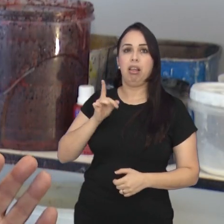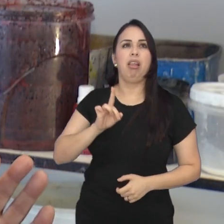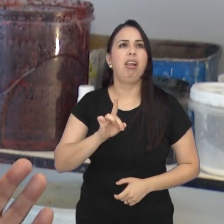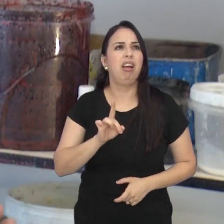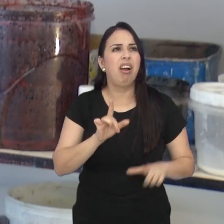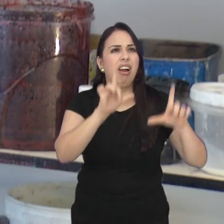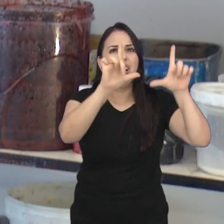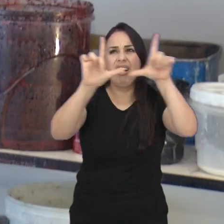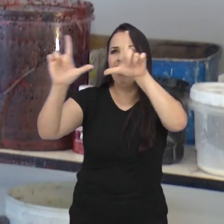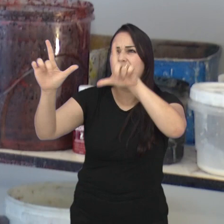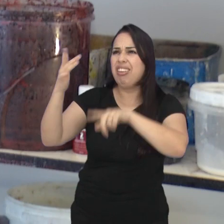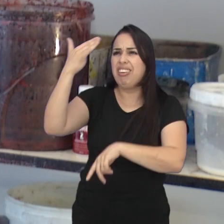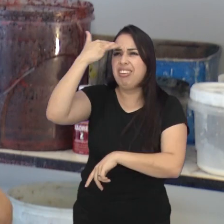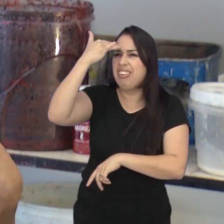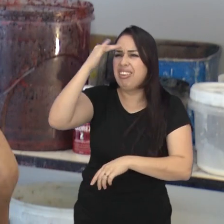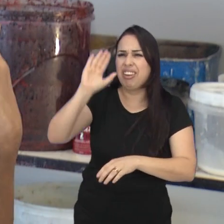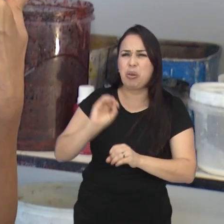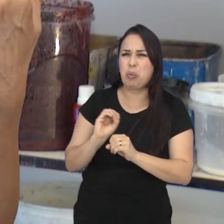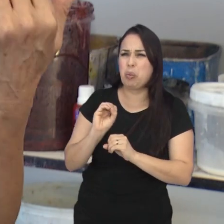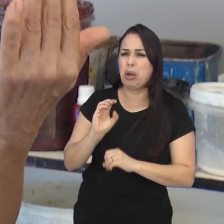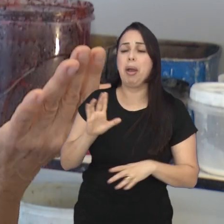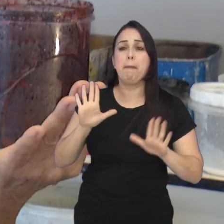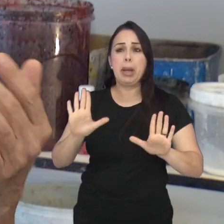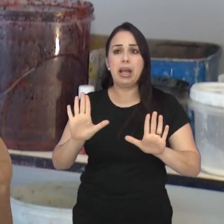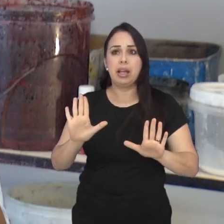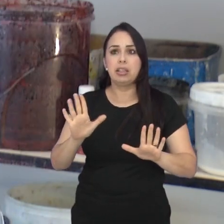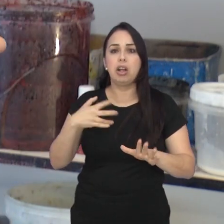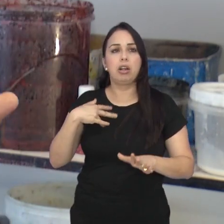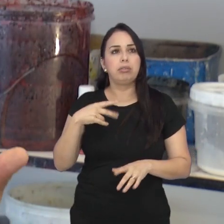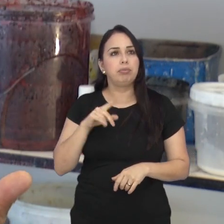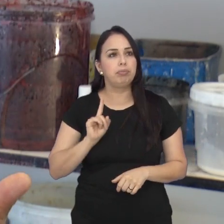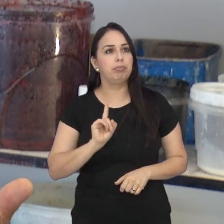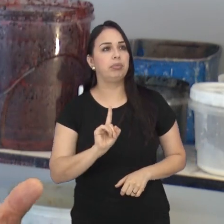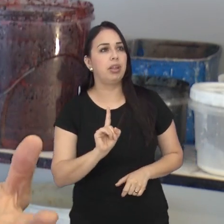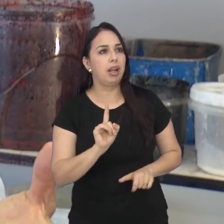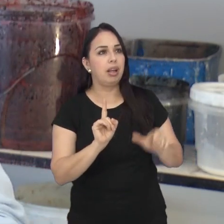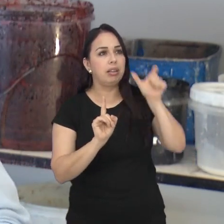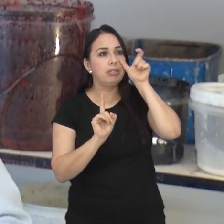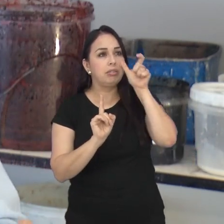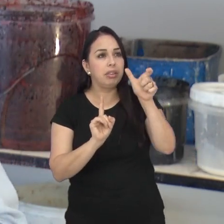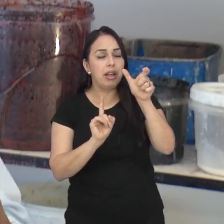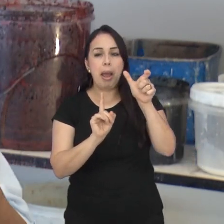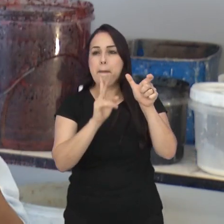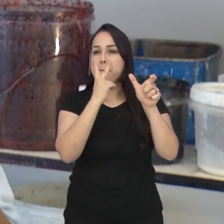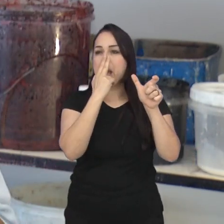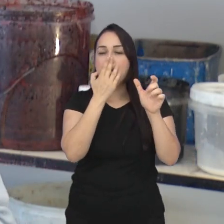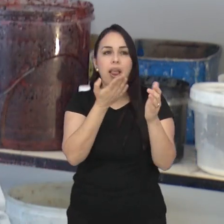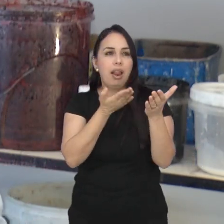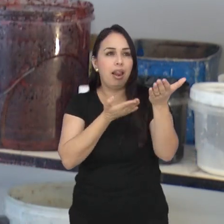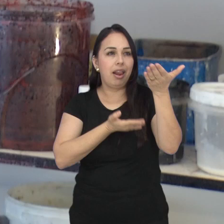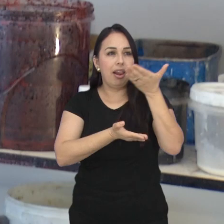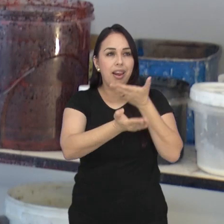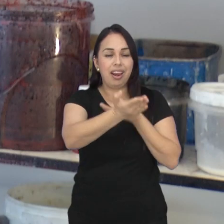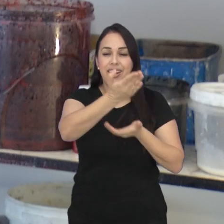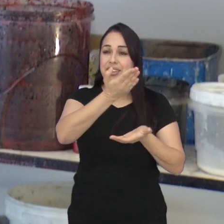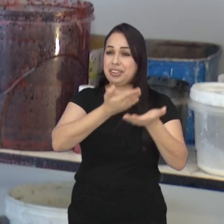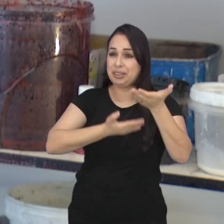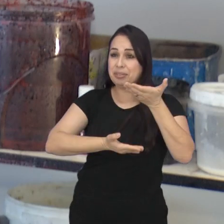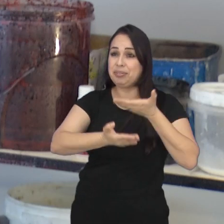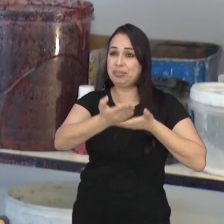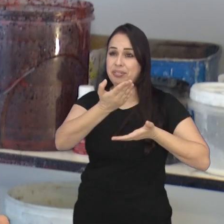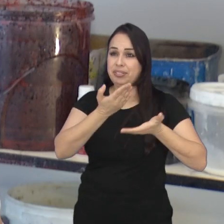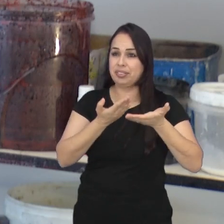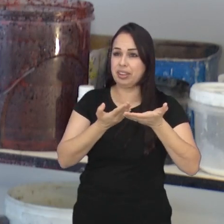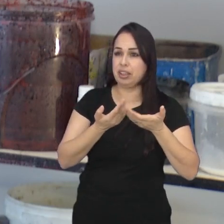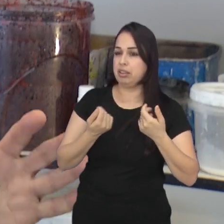fala, eu não entendo nada. Mas a partir do momento que a pessoa chega e olha, ela já está se relacionando com a obra, né? Quer